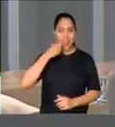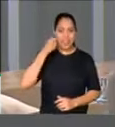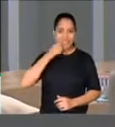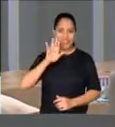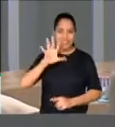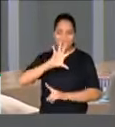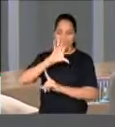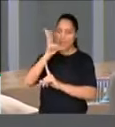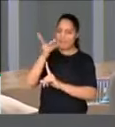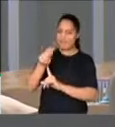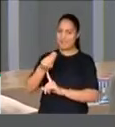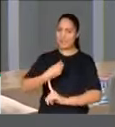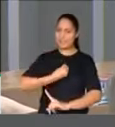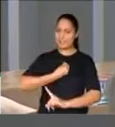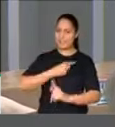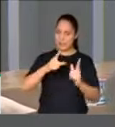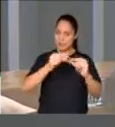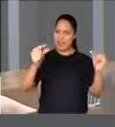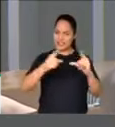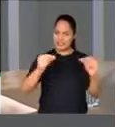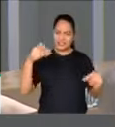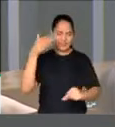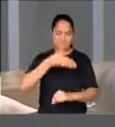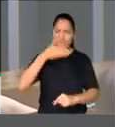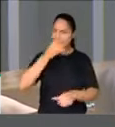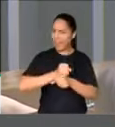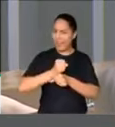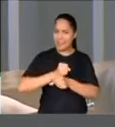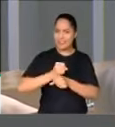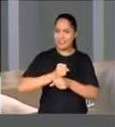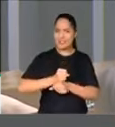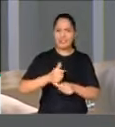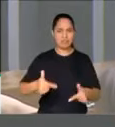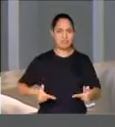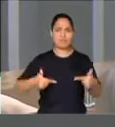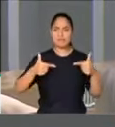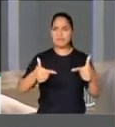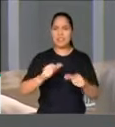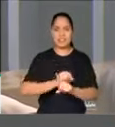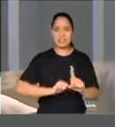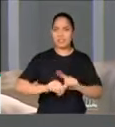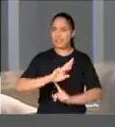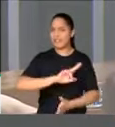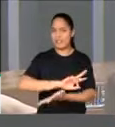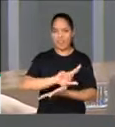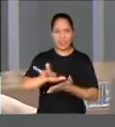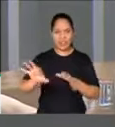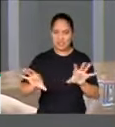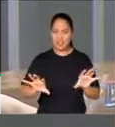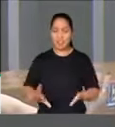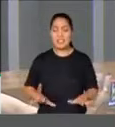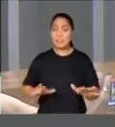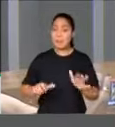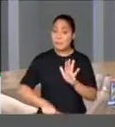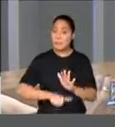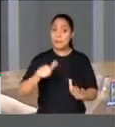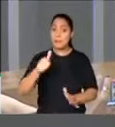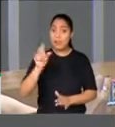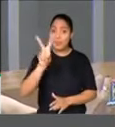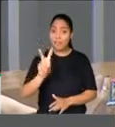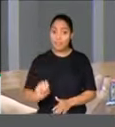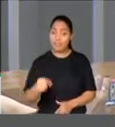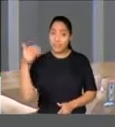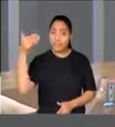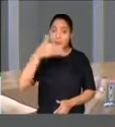já convivo com Brasília há muitos anos, porque trabalho como militante social há muitos anos, em várias áreas. E é a primeira vez que eu estou aqui